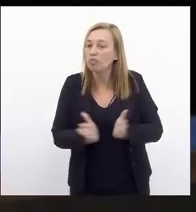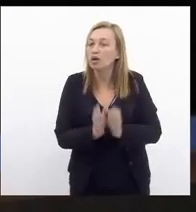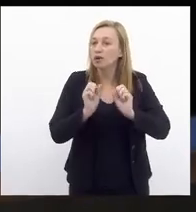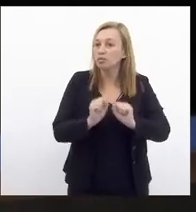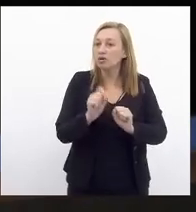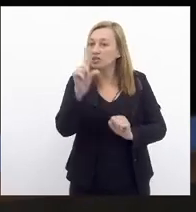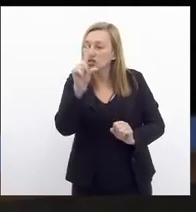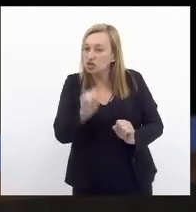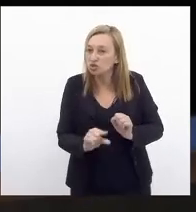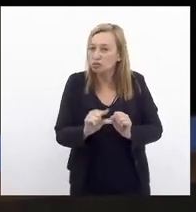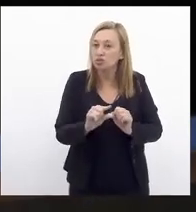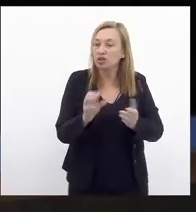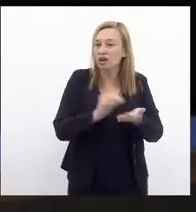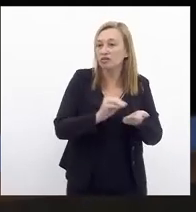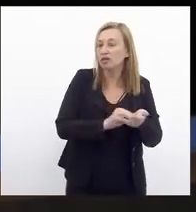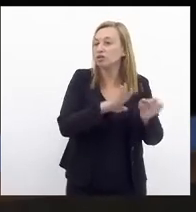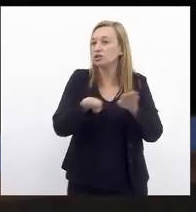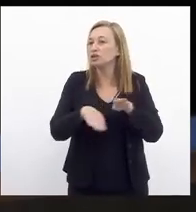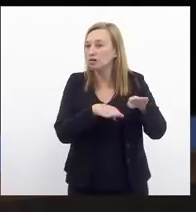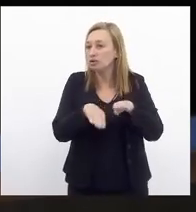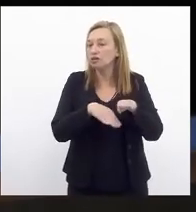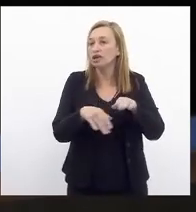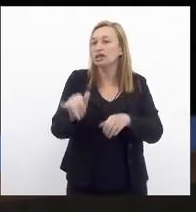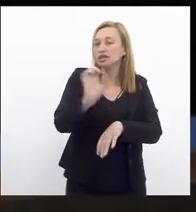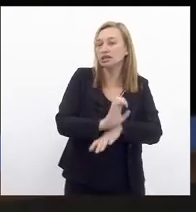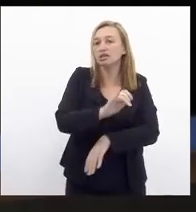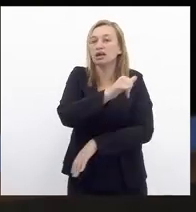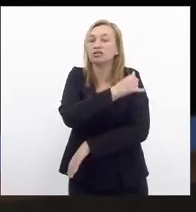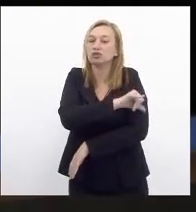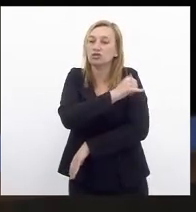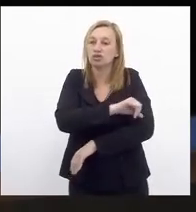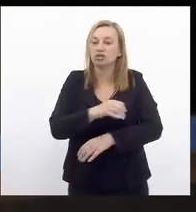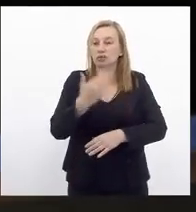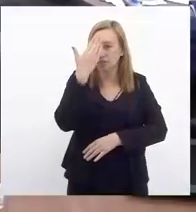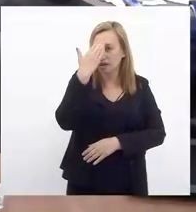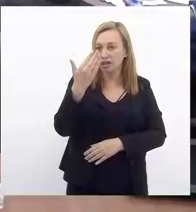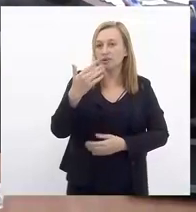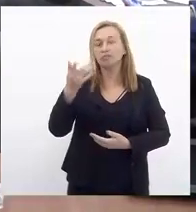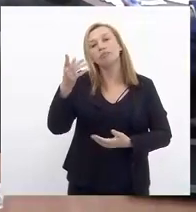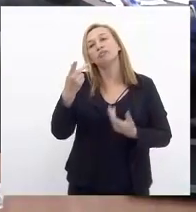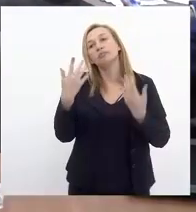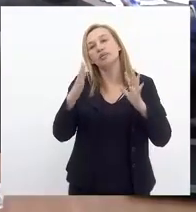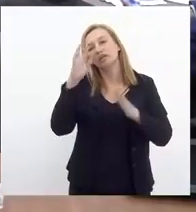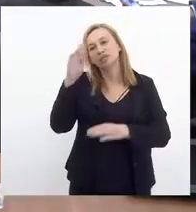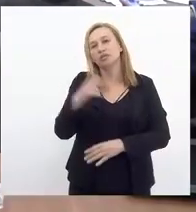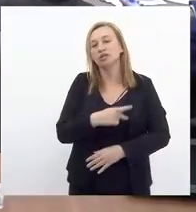possa reduzir as desigualdades na Cidade do Rio de Janeiro Parabéns presidente